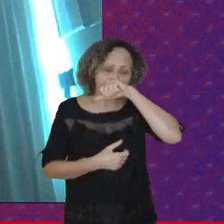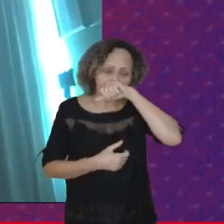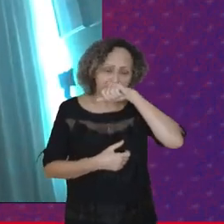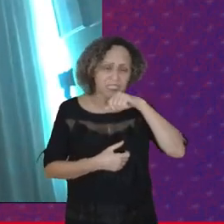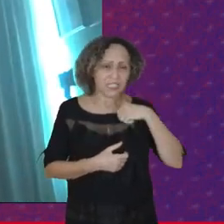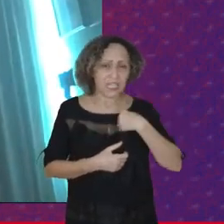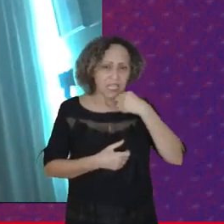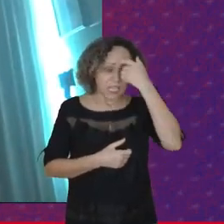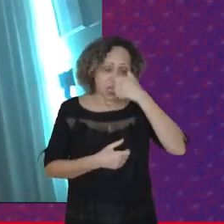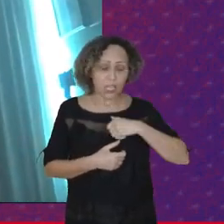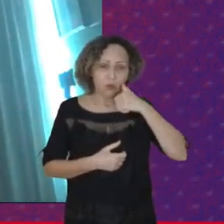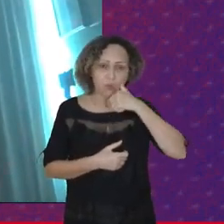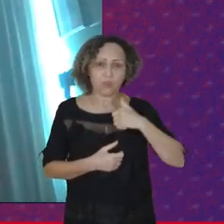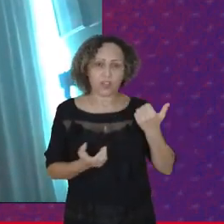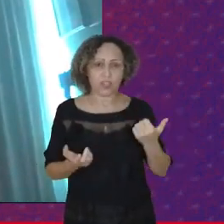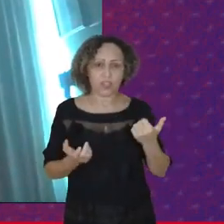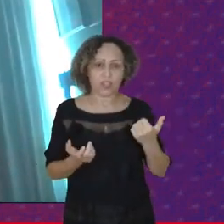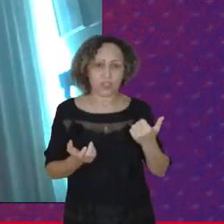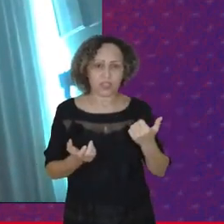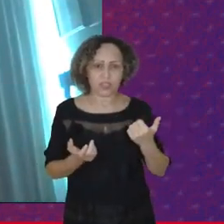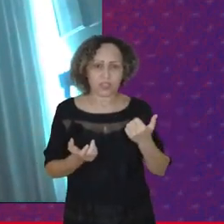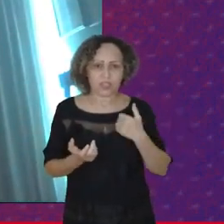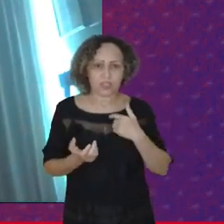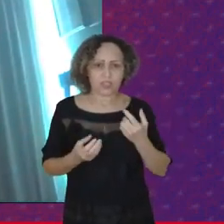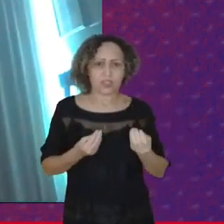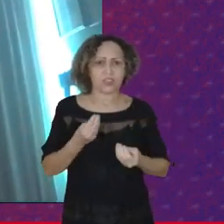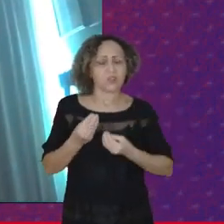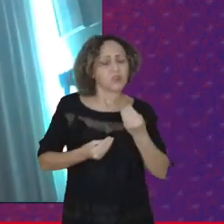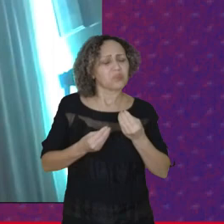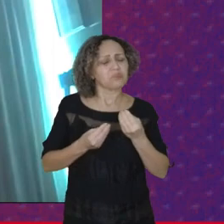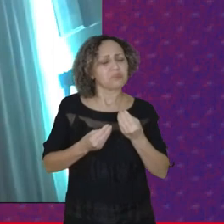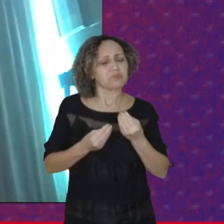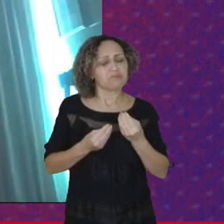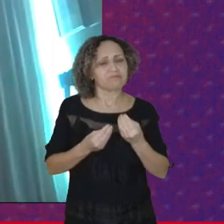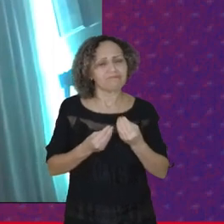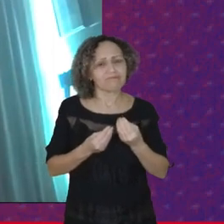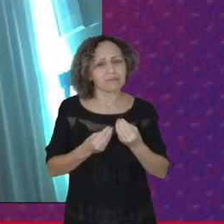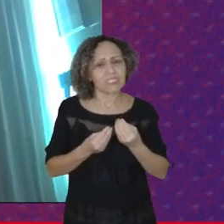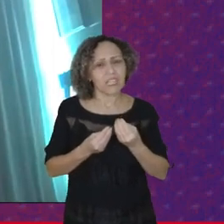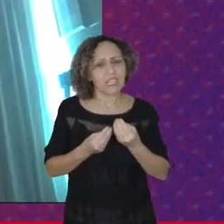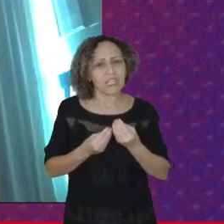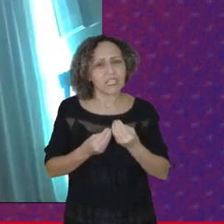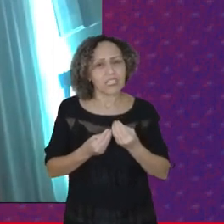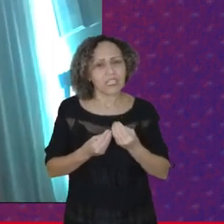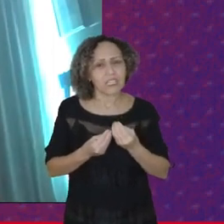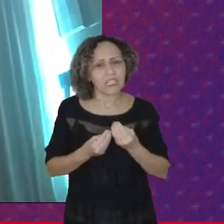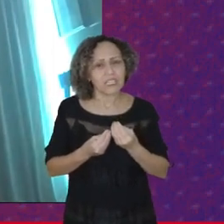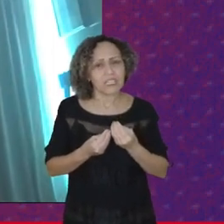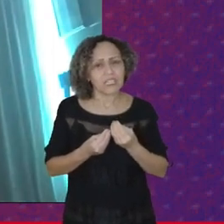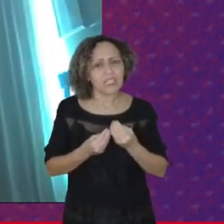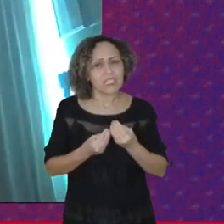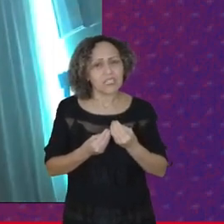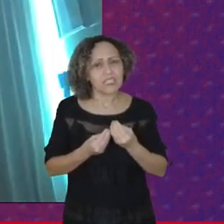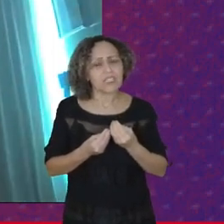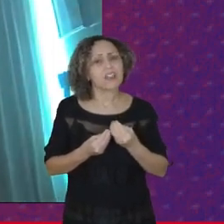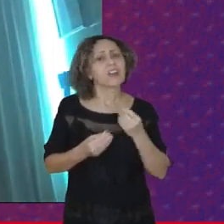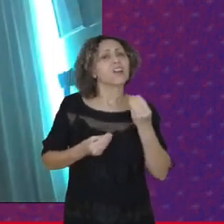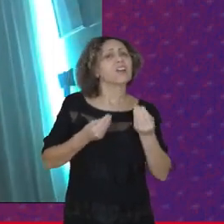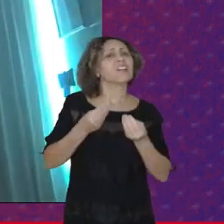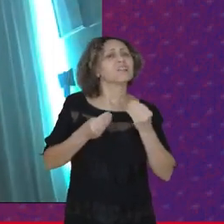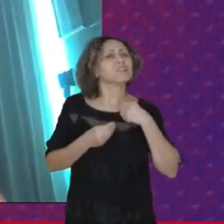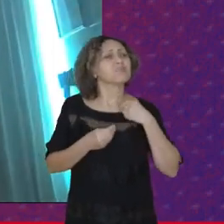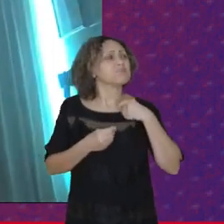motriz, eu, mulher, abrigo da semente, moto contínuo do mundo. E chamar a atenção